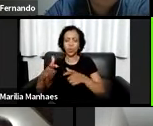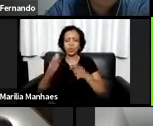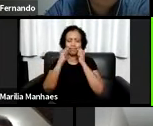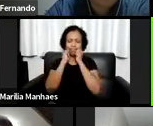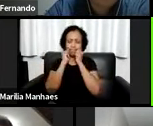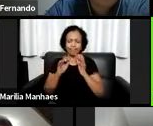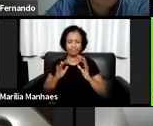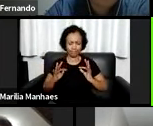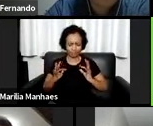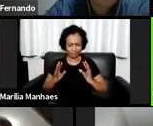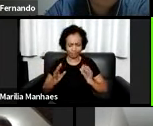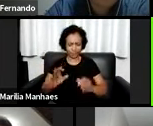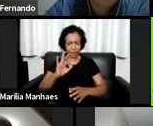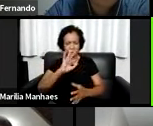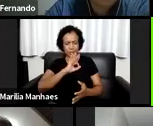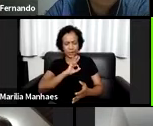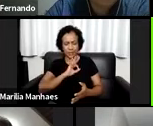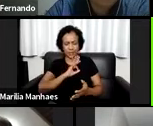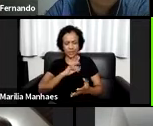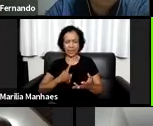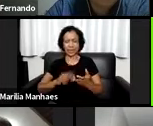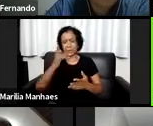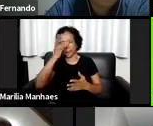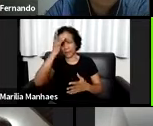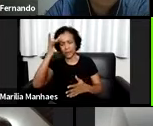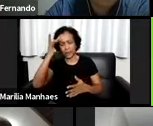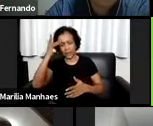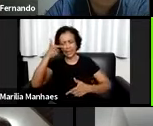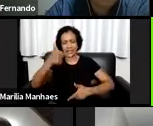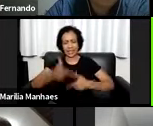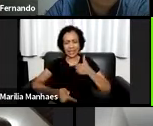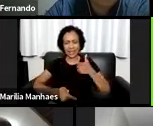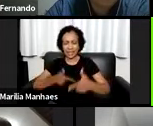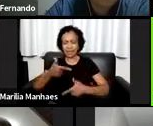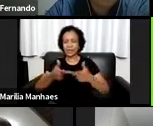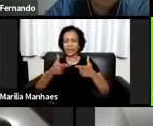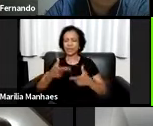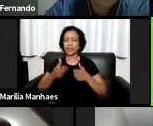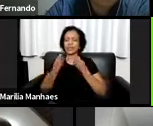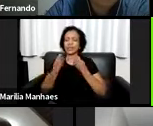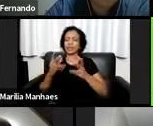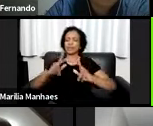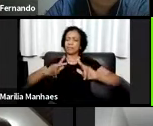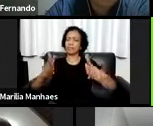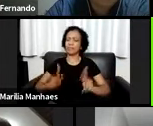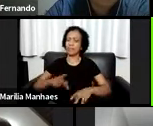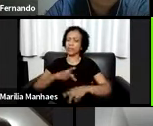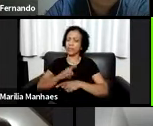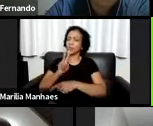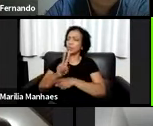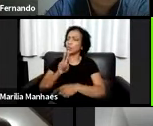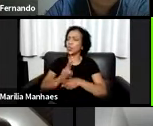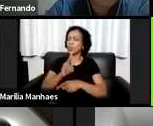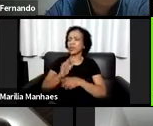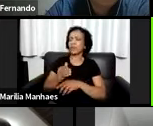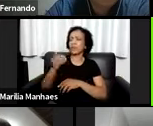os policiais, aqueles que estão cuidando da ordem no nosso estado, no nosso país e fora do nosso país. Ó